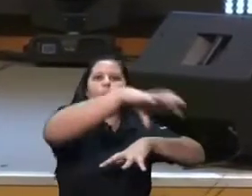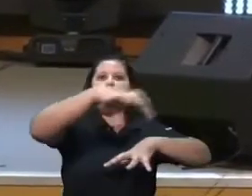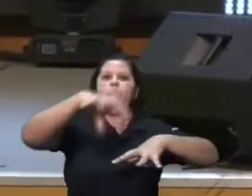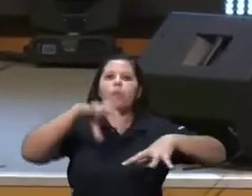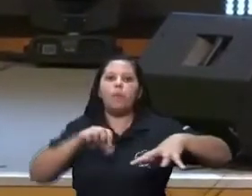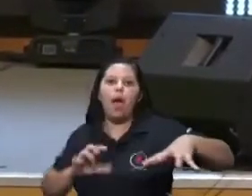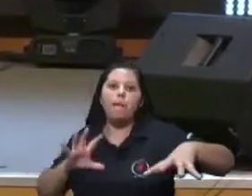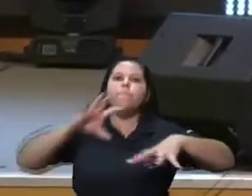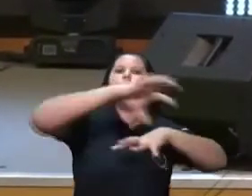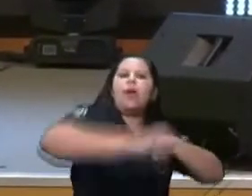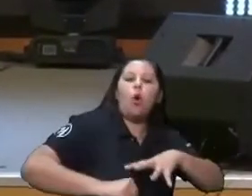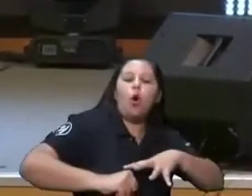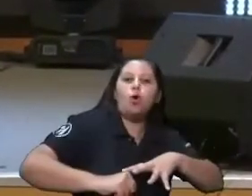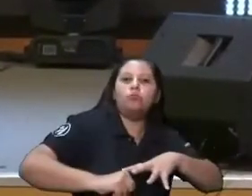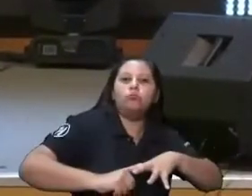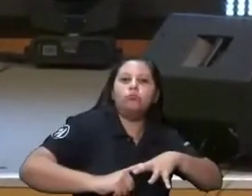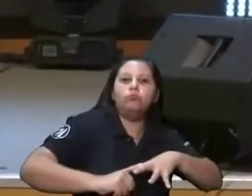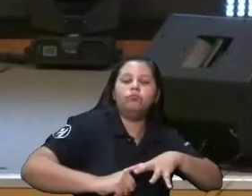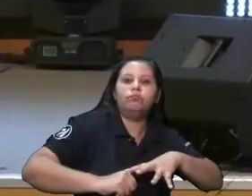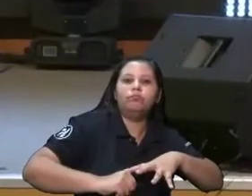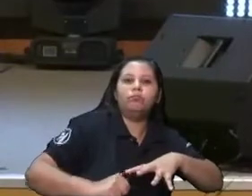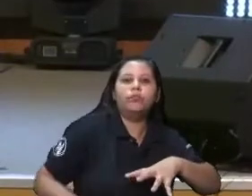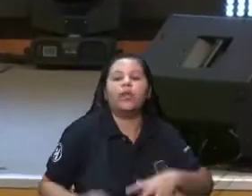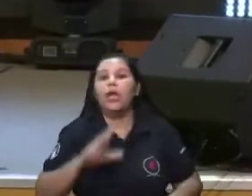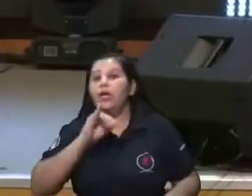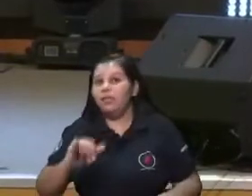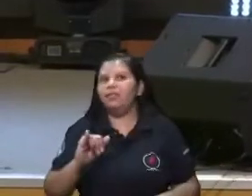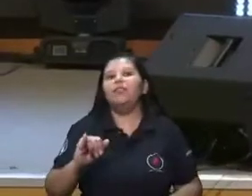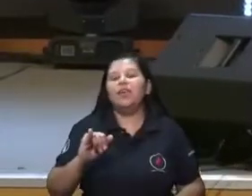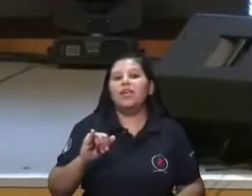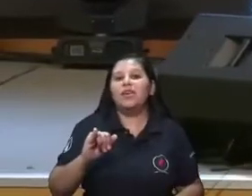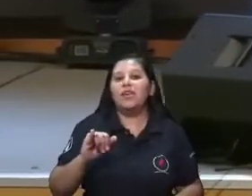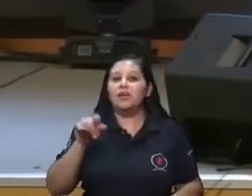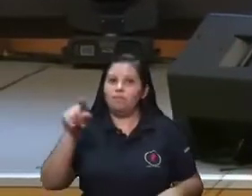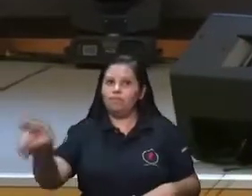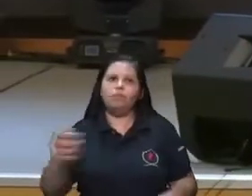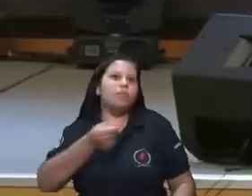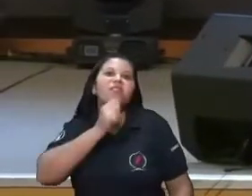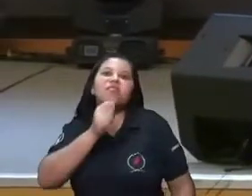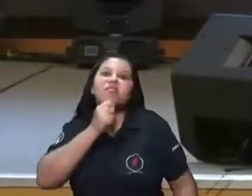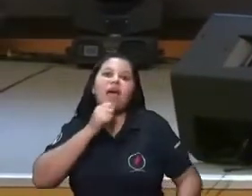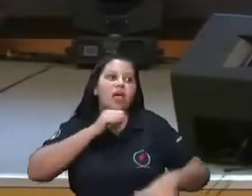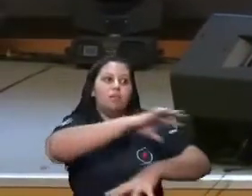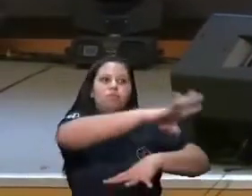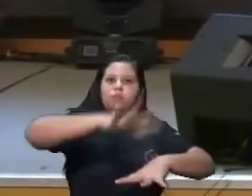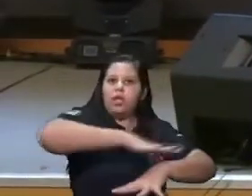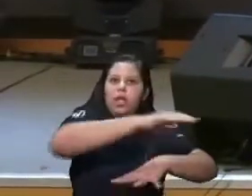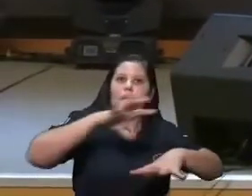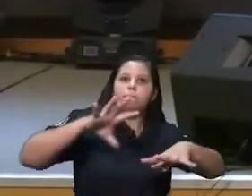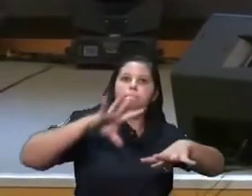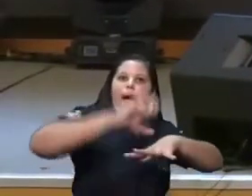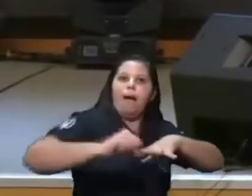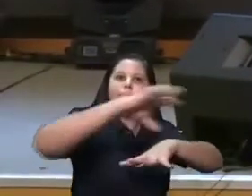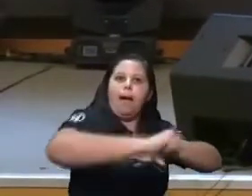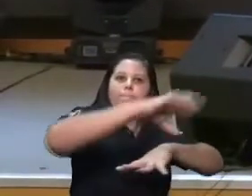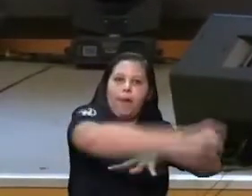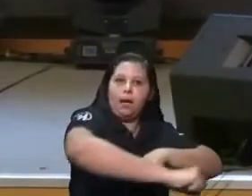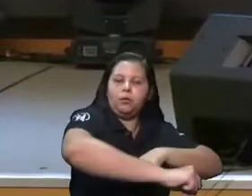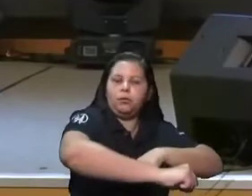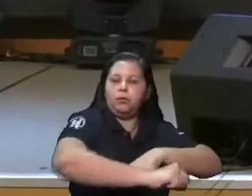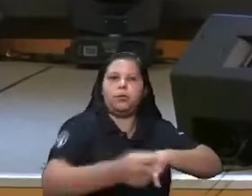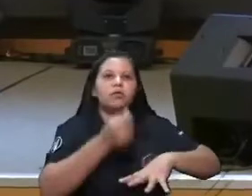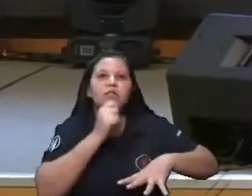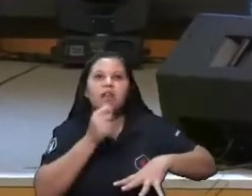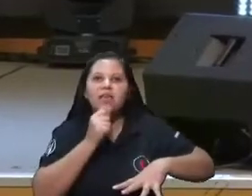território, Moisés teria morrido num monte fora do território. Mas como Gade